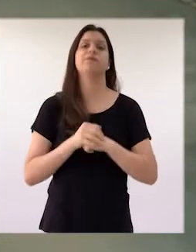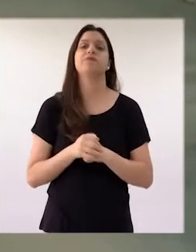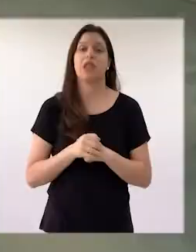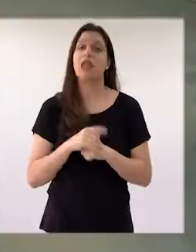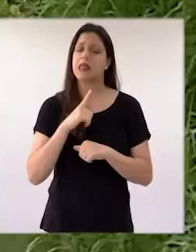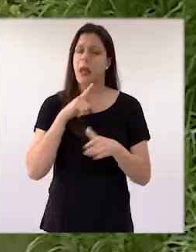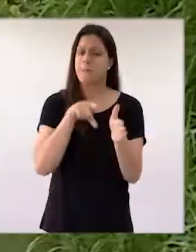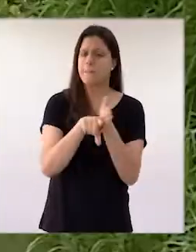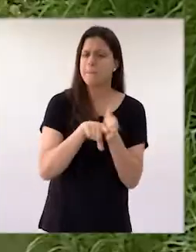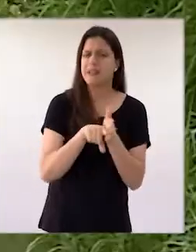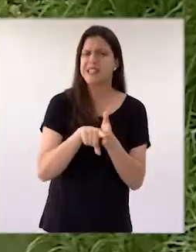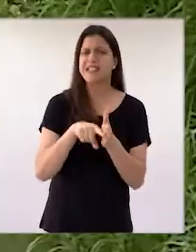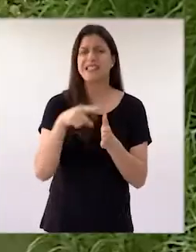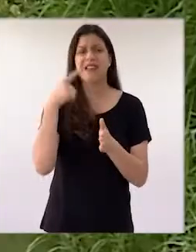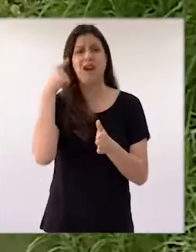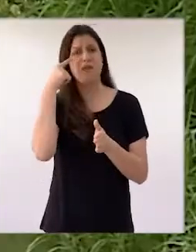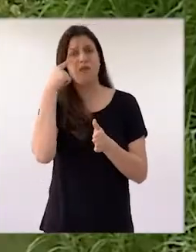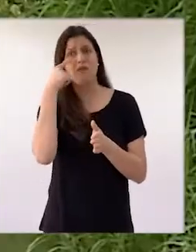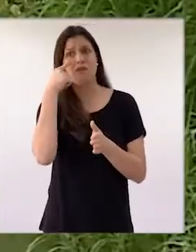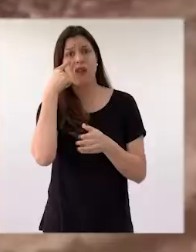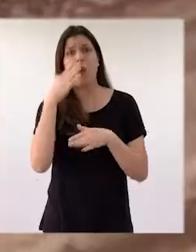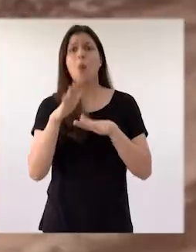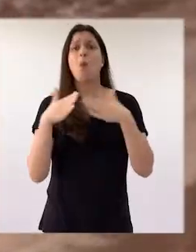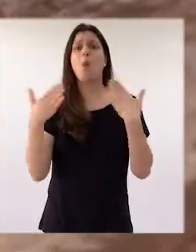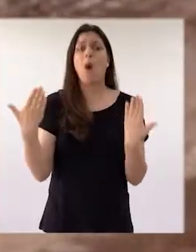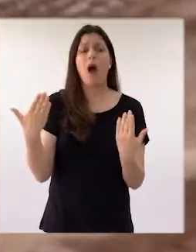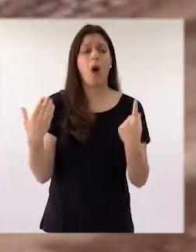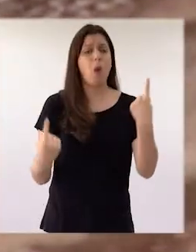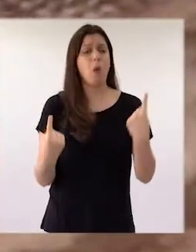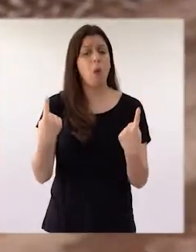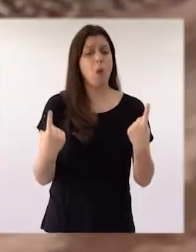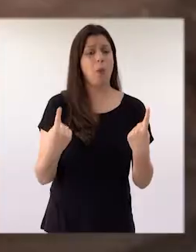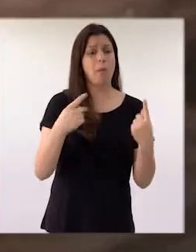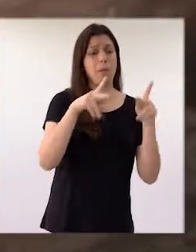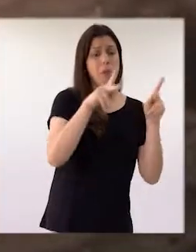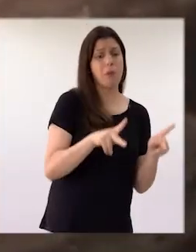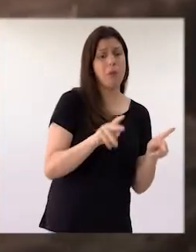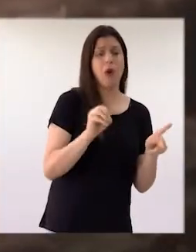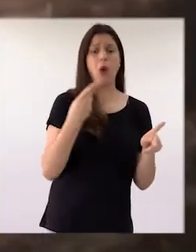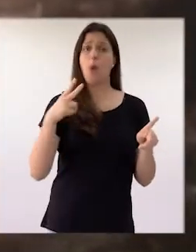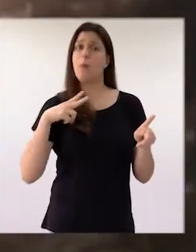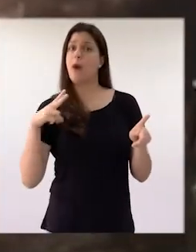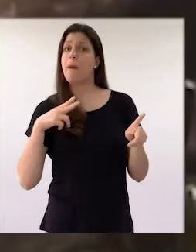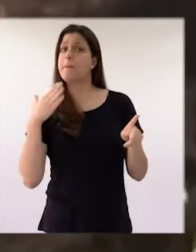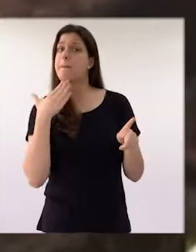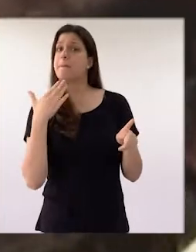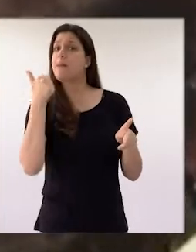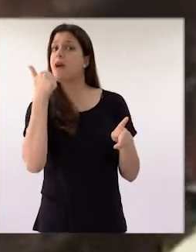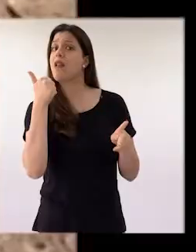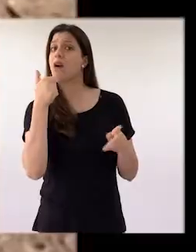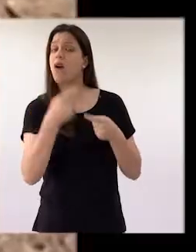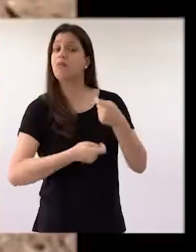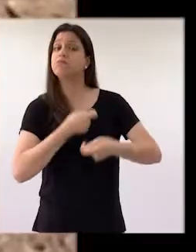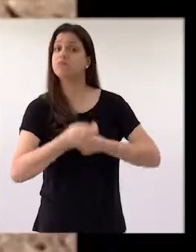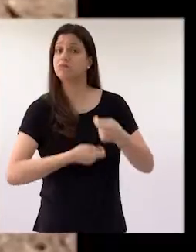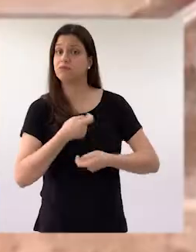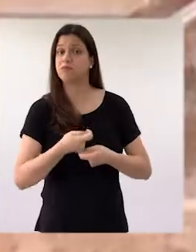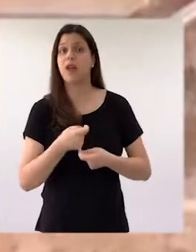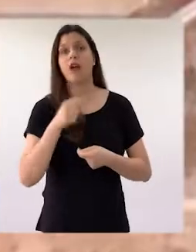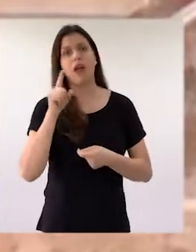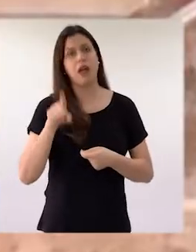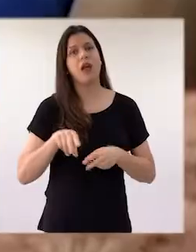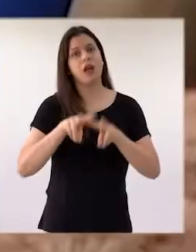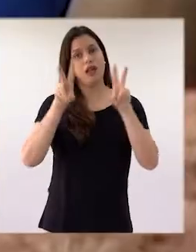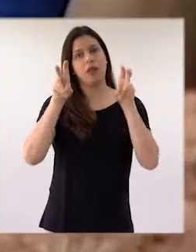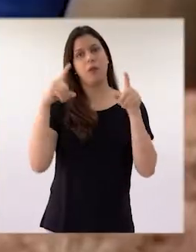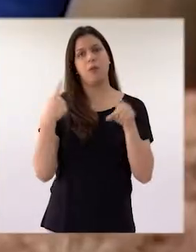pesquisa partiu, entender qual das duas gera mais resultados a partir de sua gestão. Assunto em alta com a aprovação do